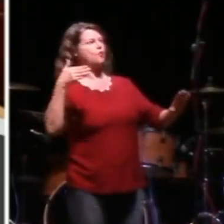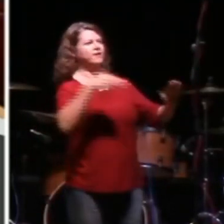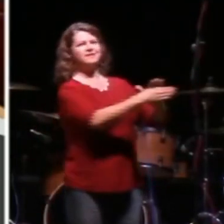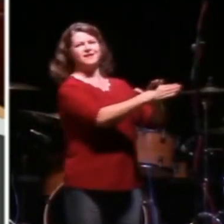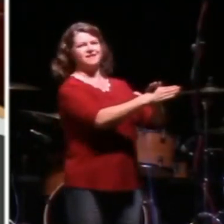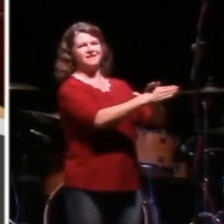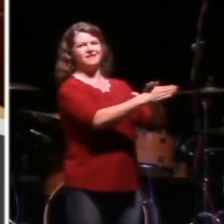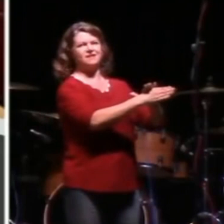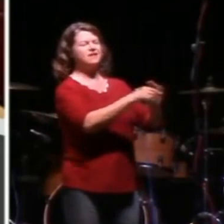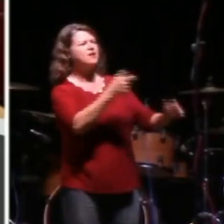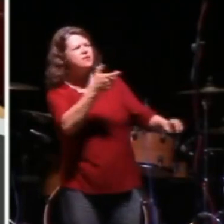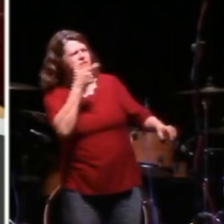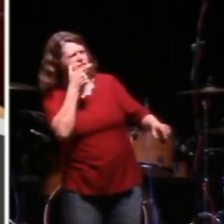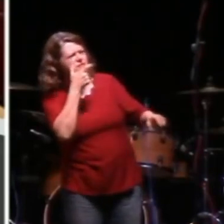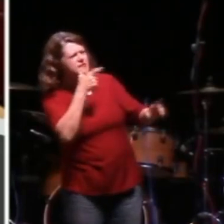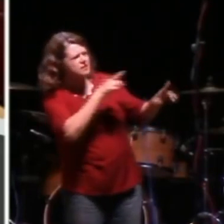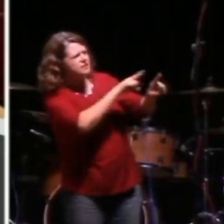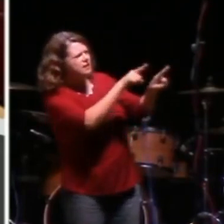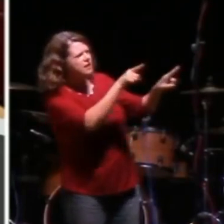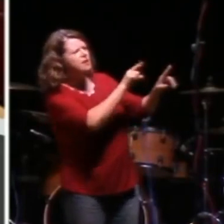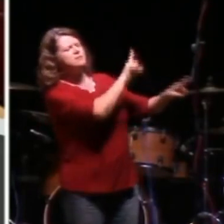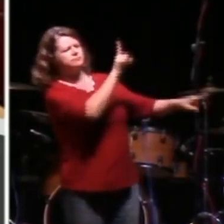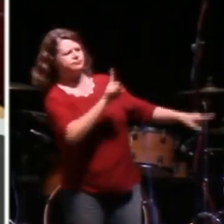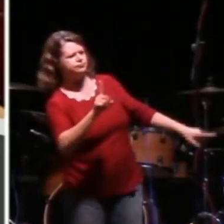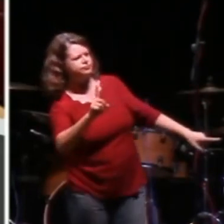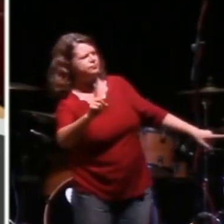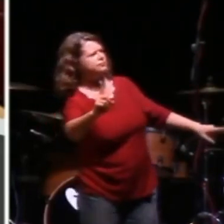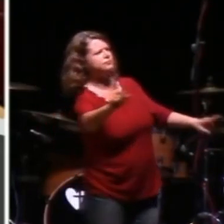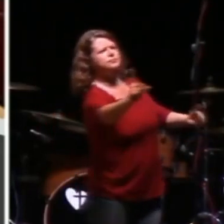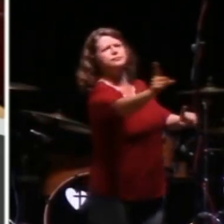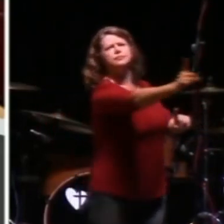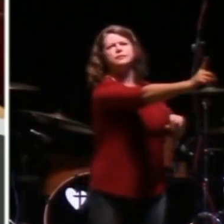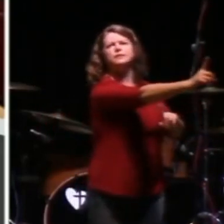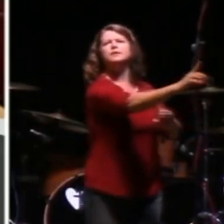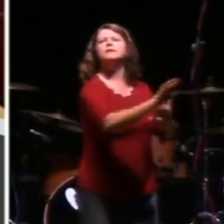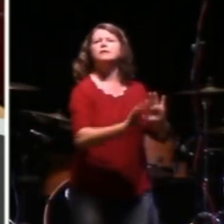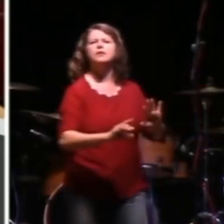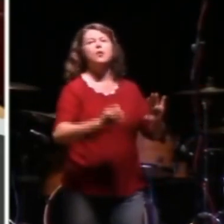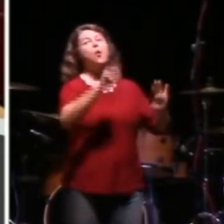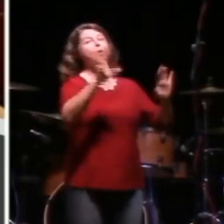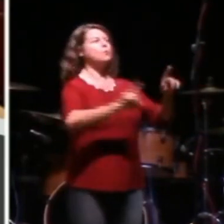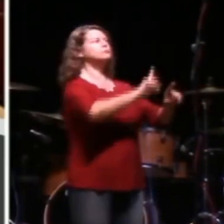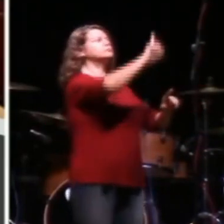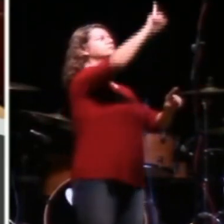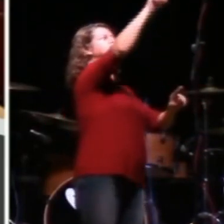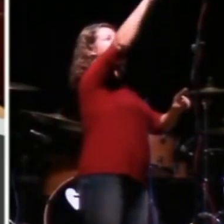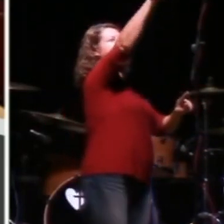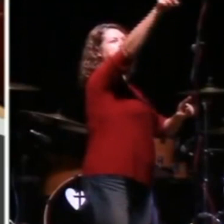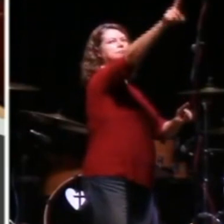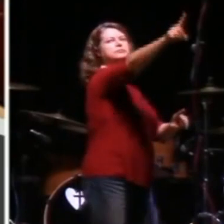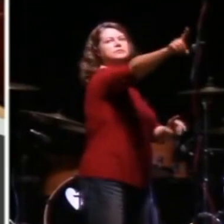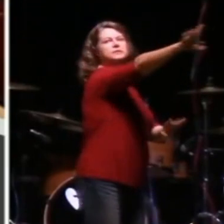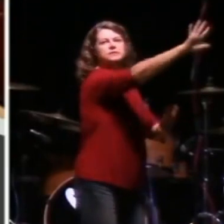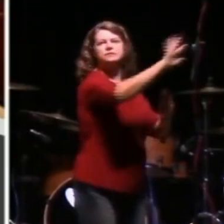quando eu vi no sangue passarei adiante algumas versões para sair por cima a praga de destruição